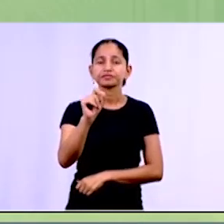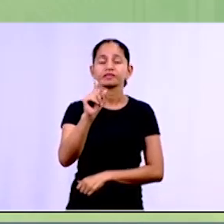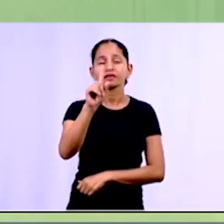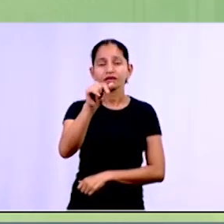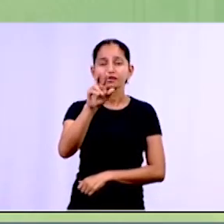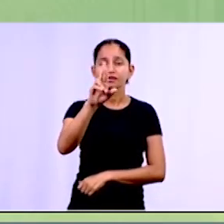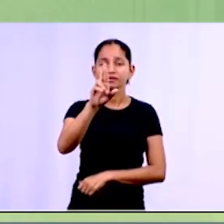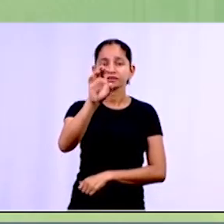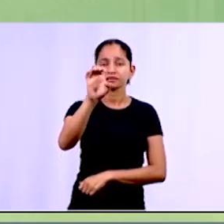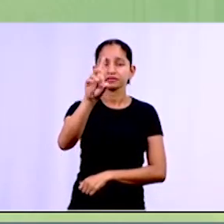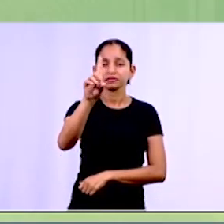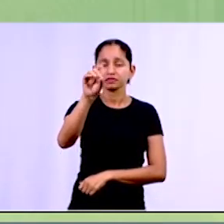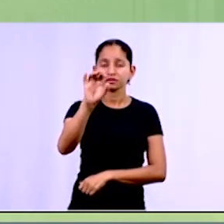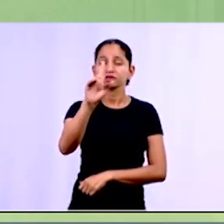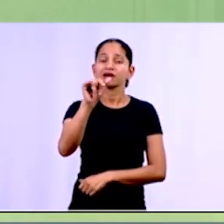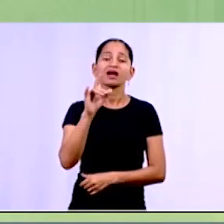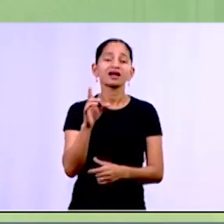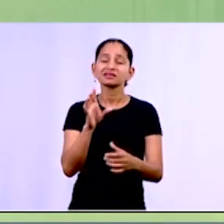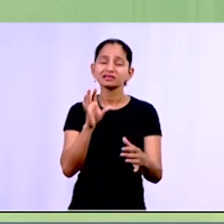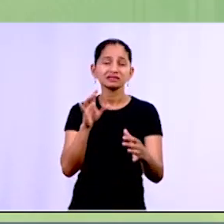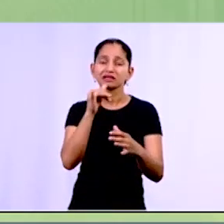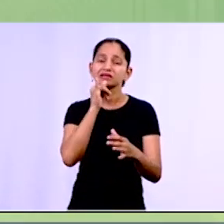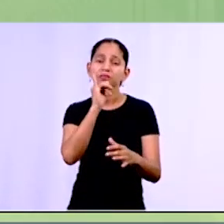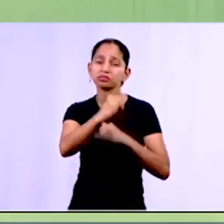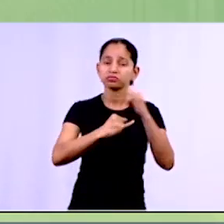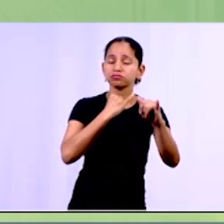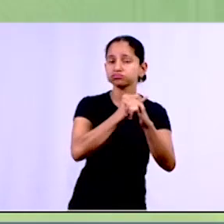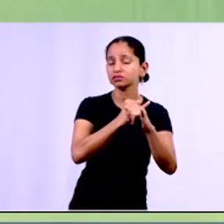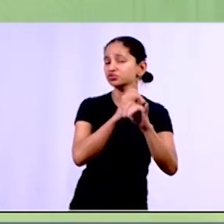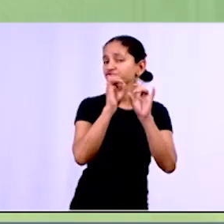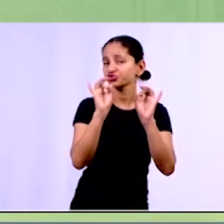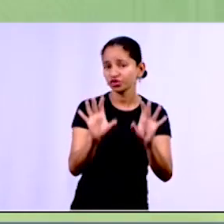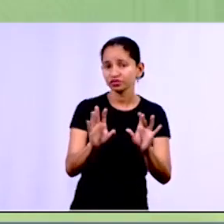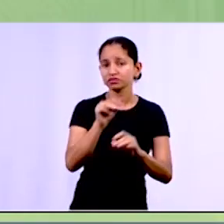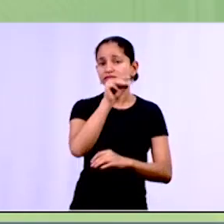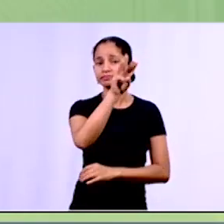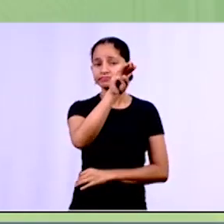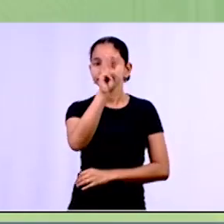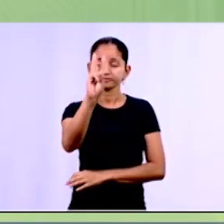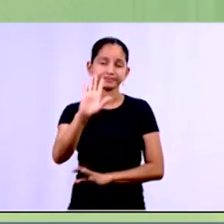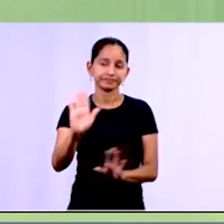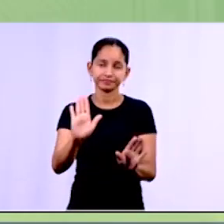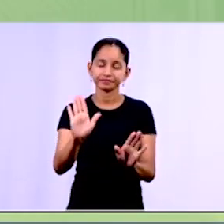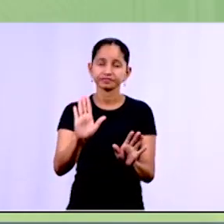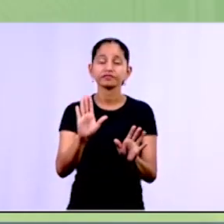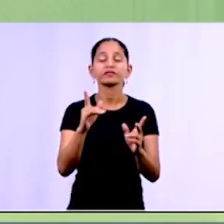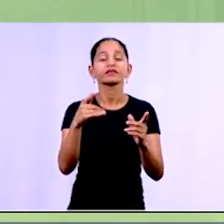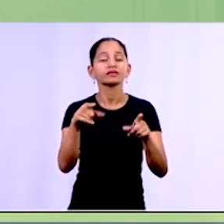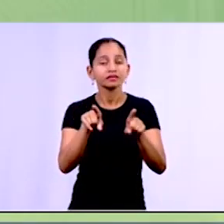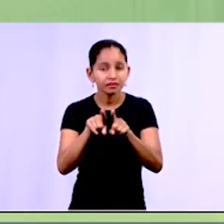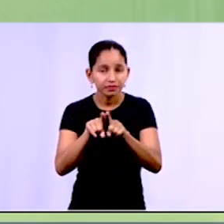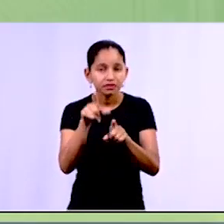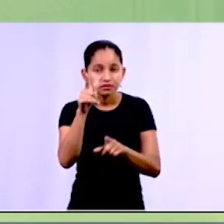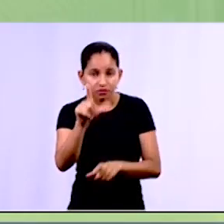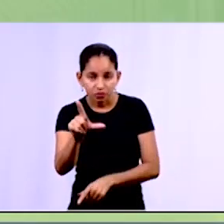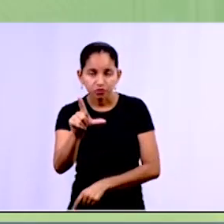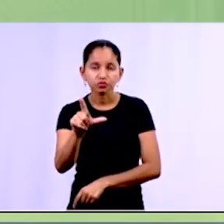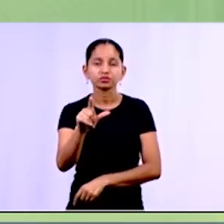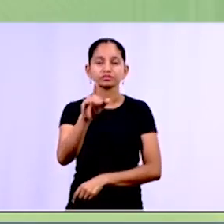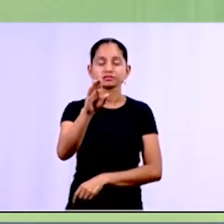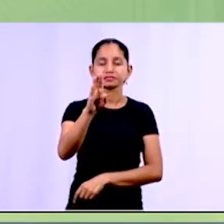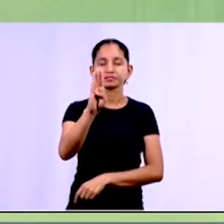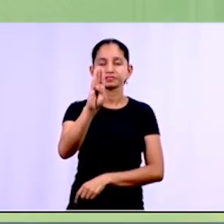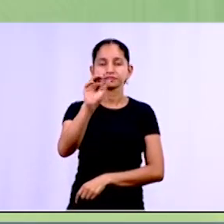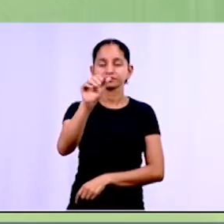ponto de concentração de acesso à internet, por exemplo, o site, né? O banco de dados,